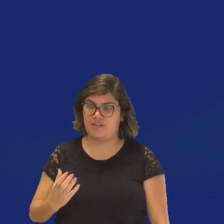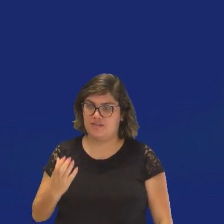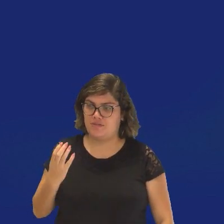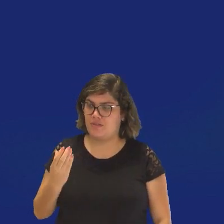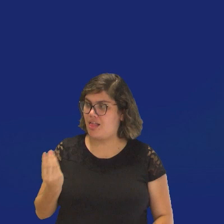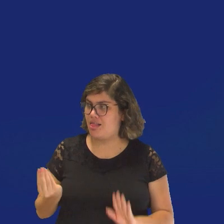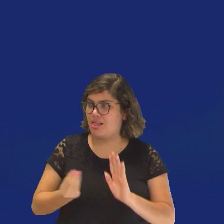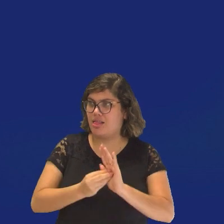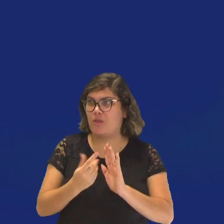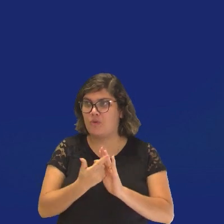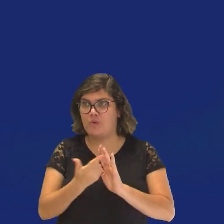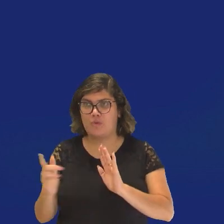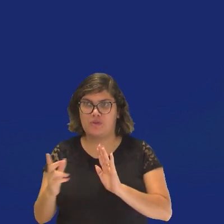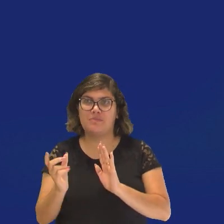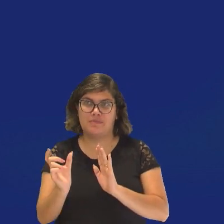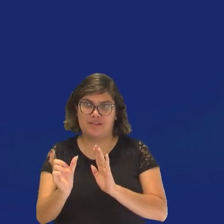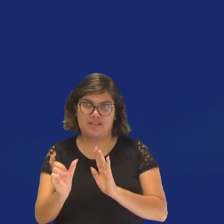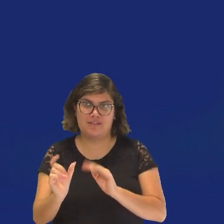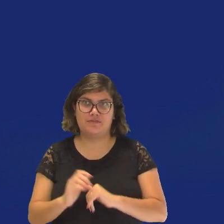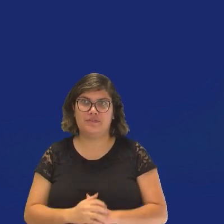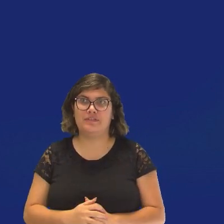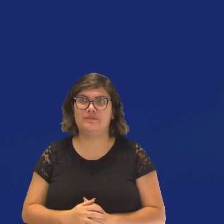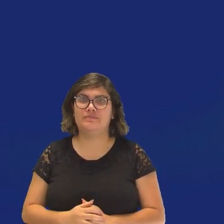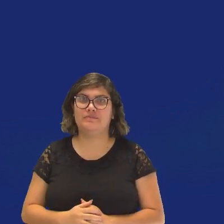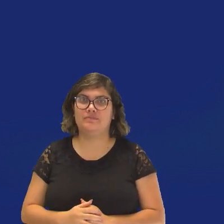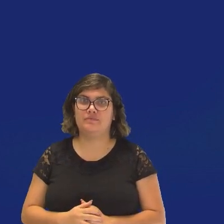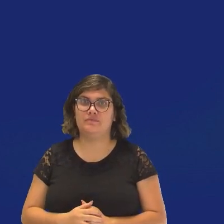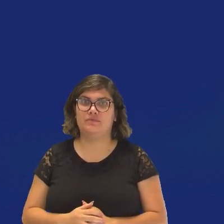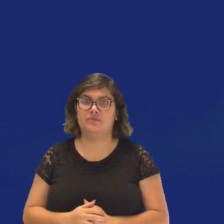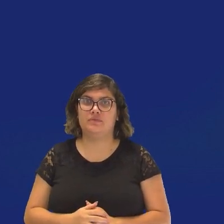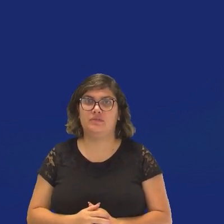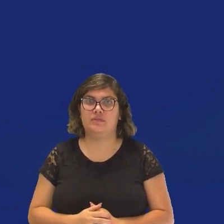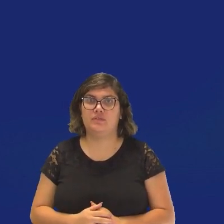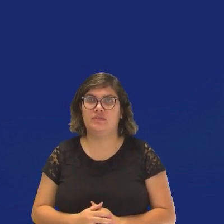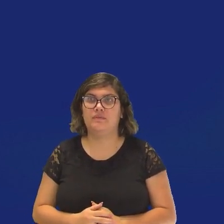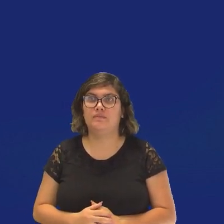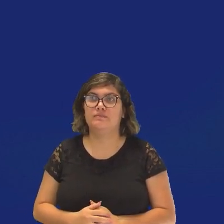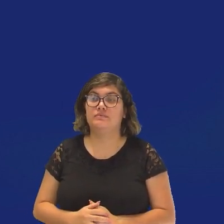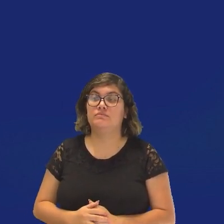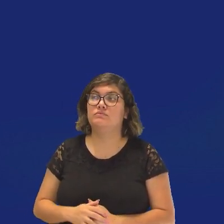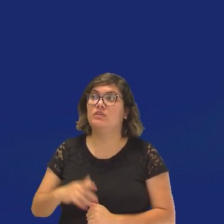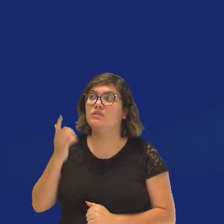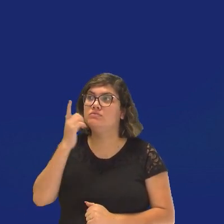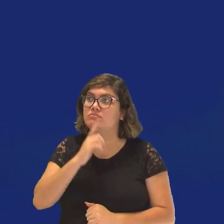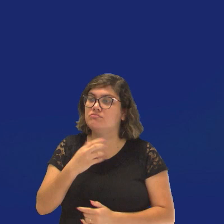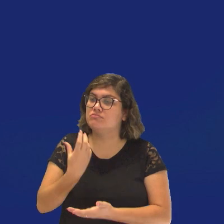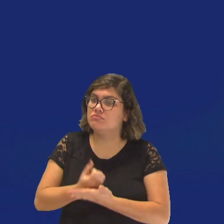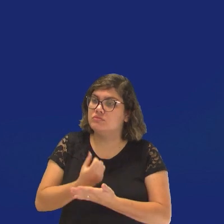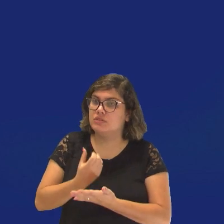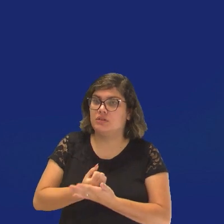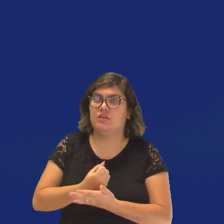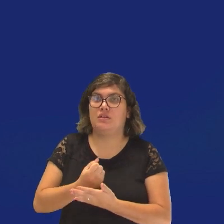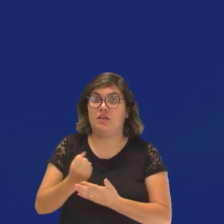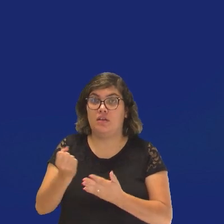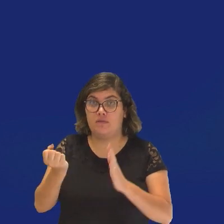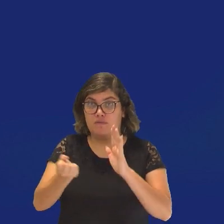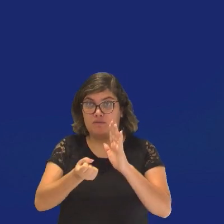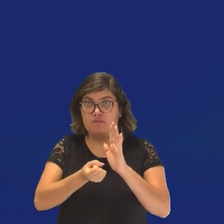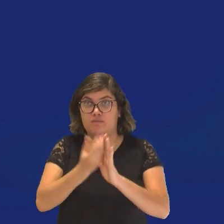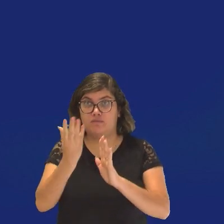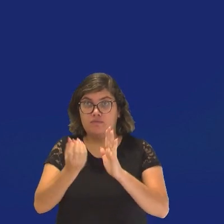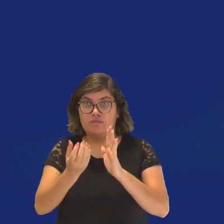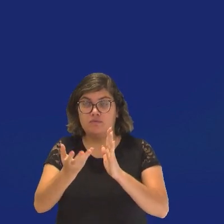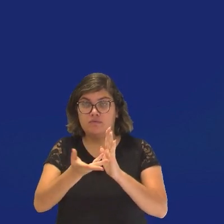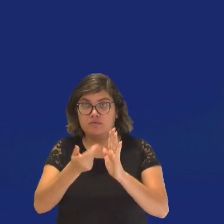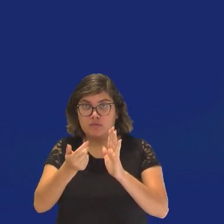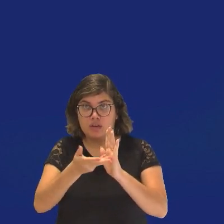incorporei esse vocabulário mais técnico, né? Um assistente digital pessoal. Para aferição de fluência em leitura oral com